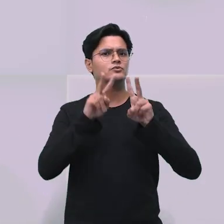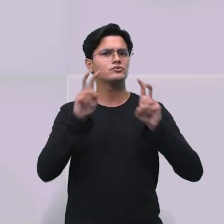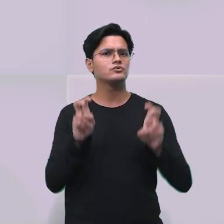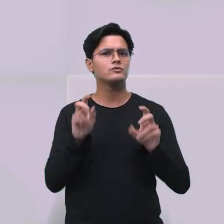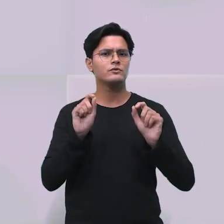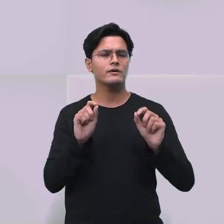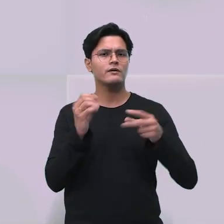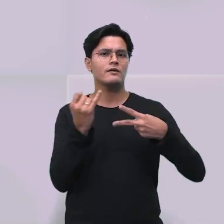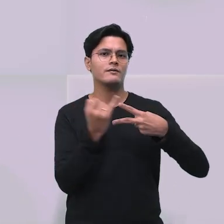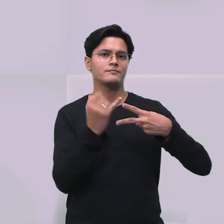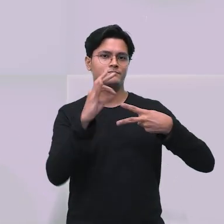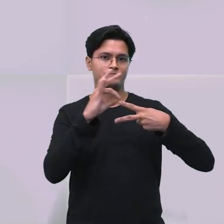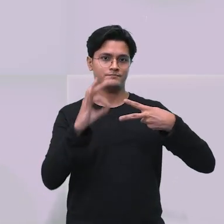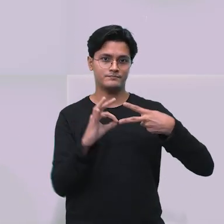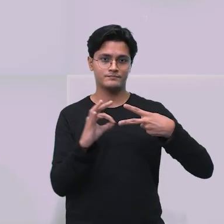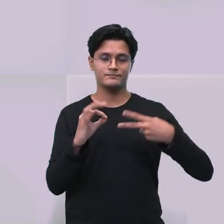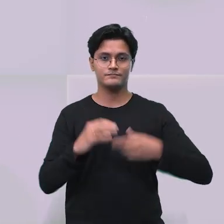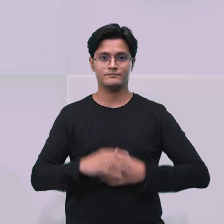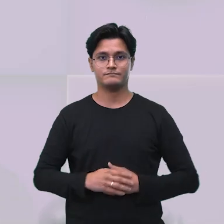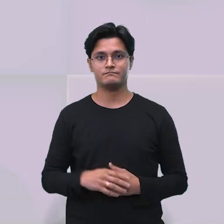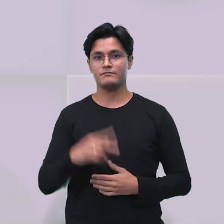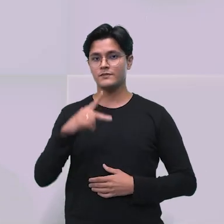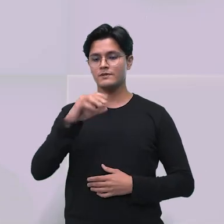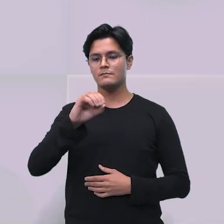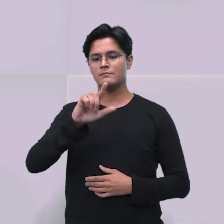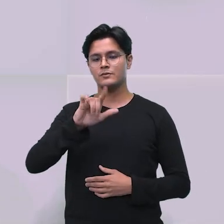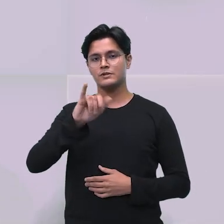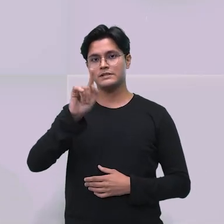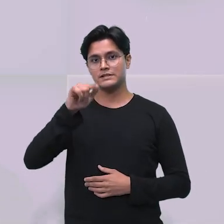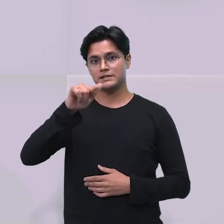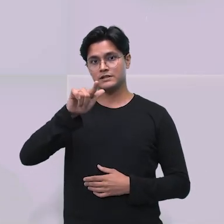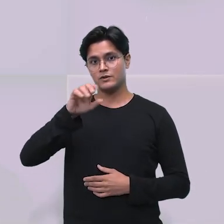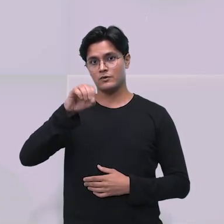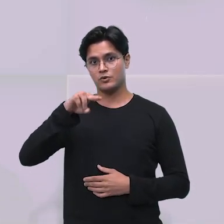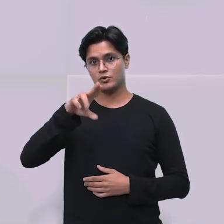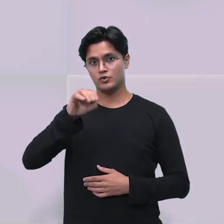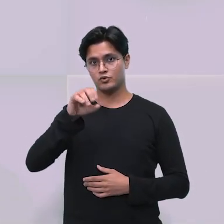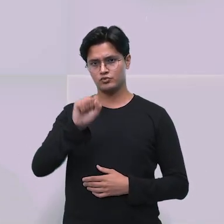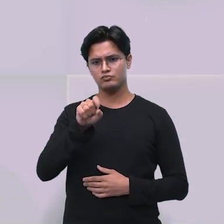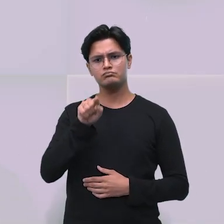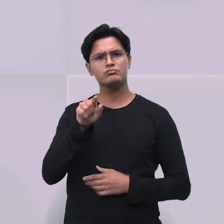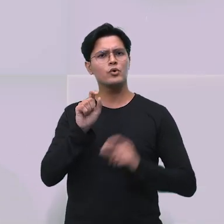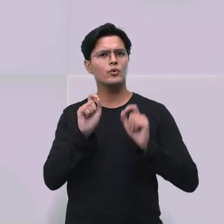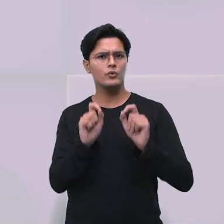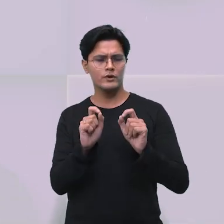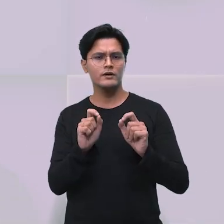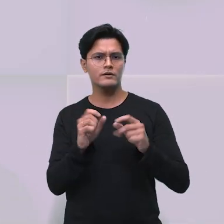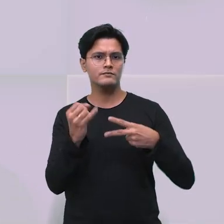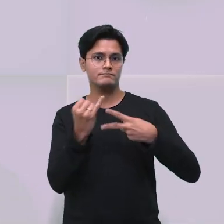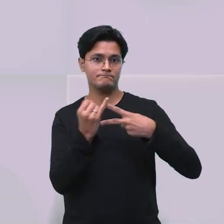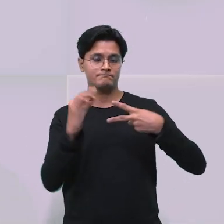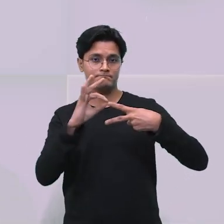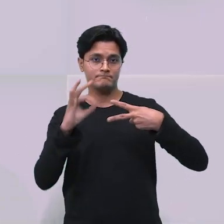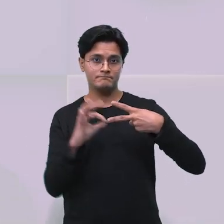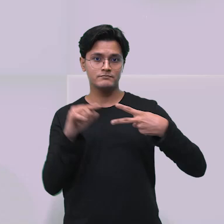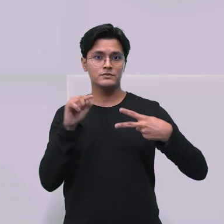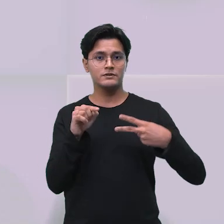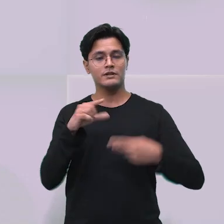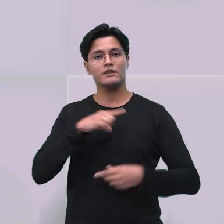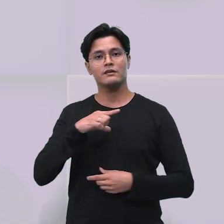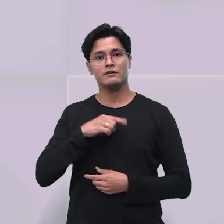os polígonos. O polígono, para você entender, é toda uma figura,